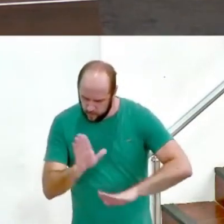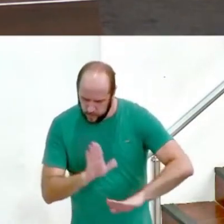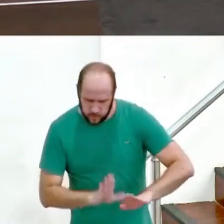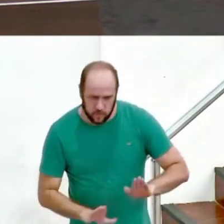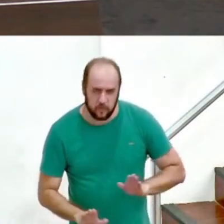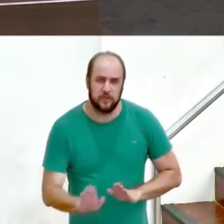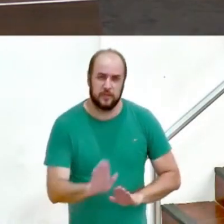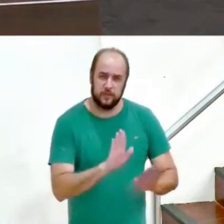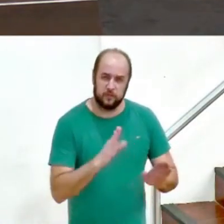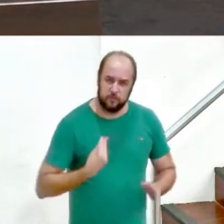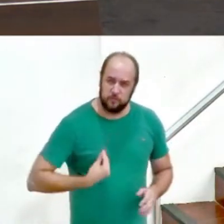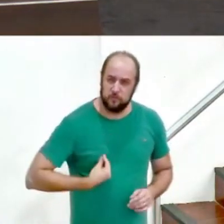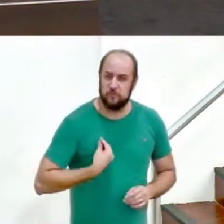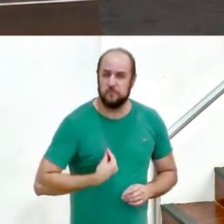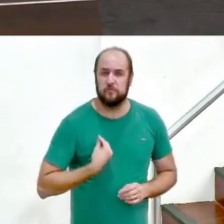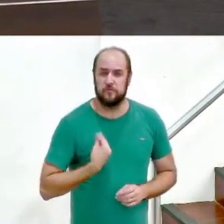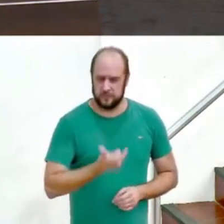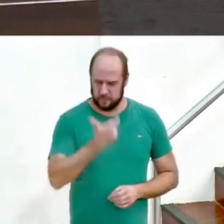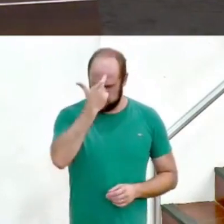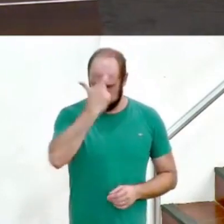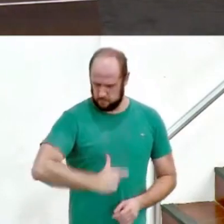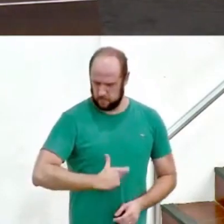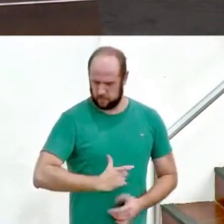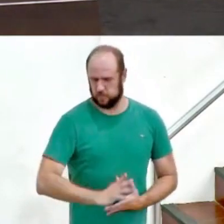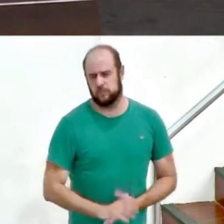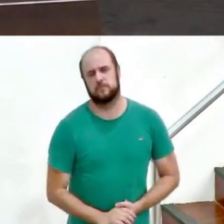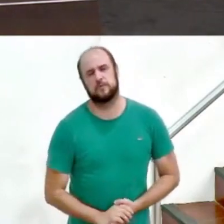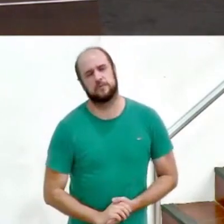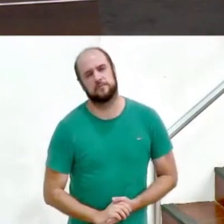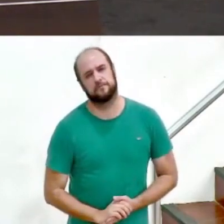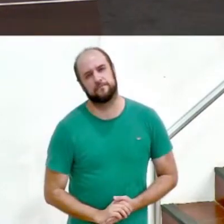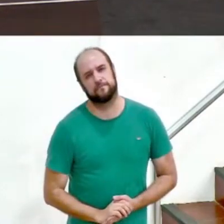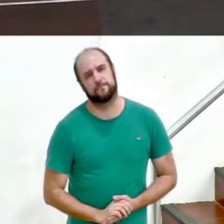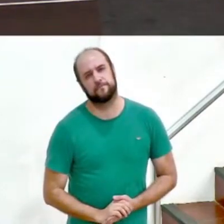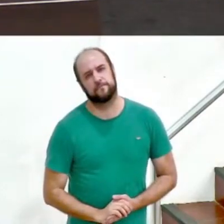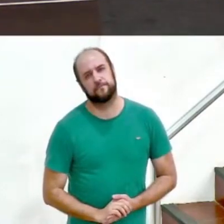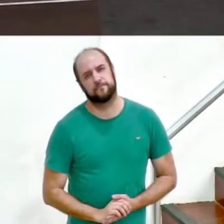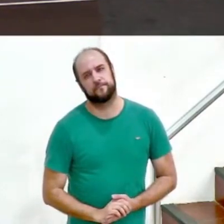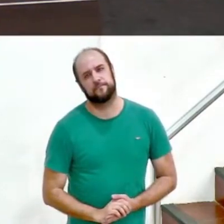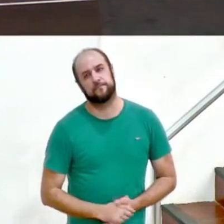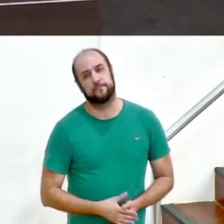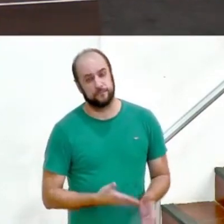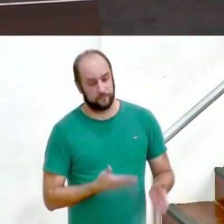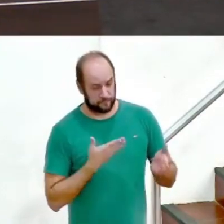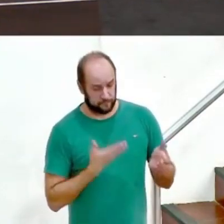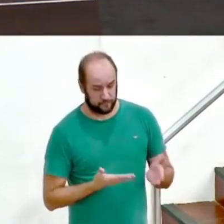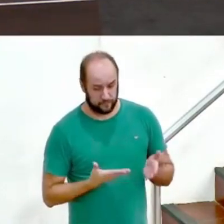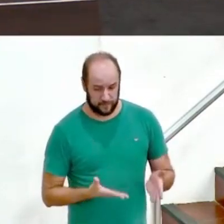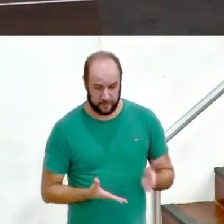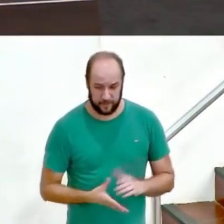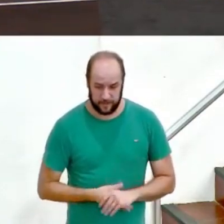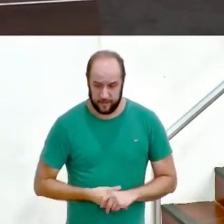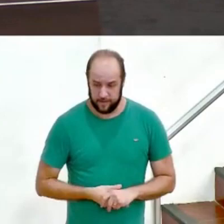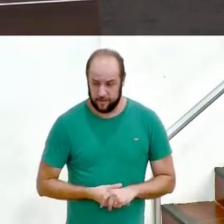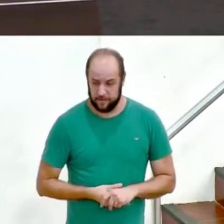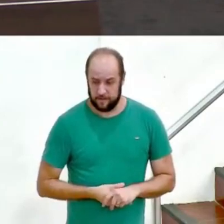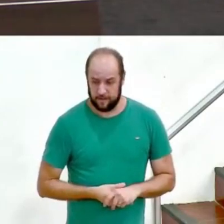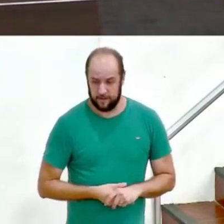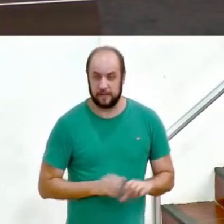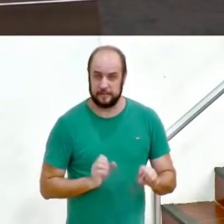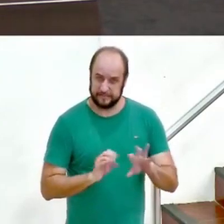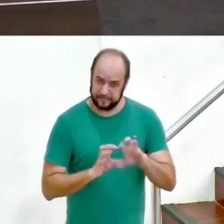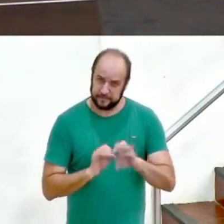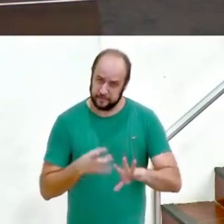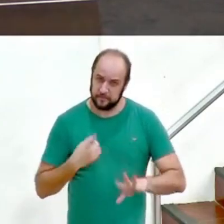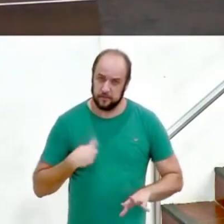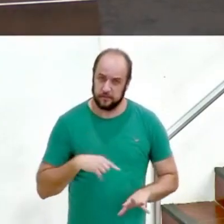de suas vidas e atitudes. Eis aqui algo para o ensino,